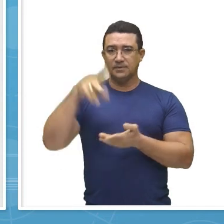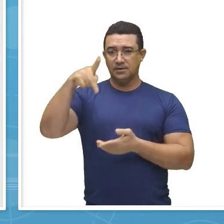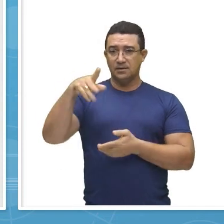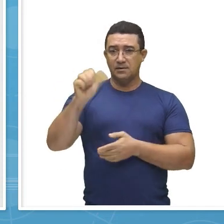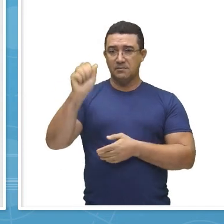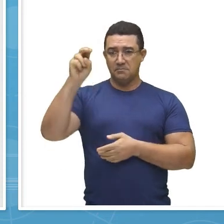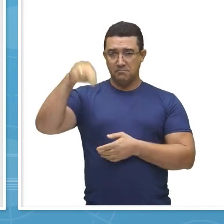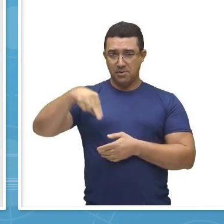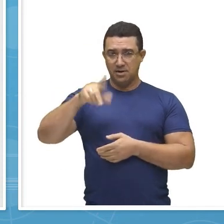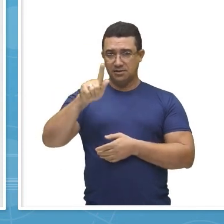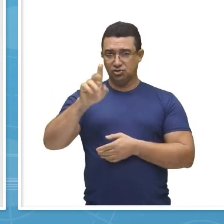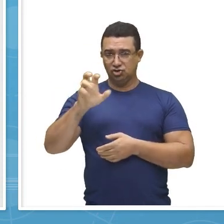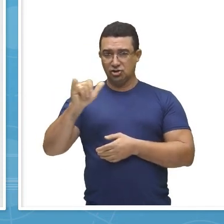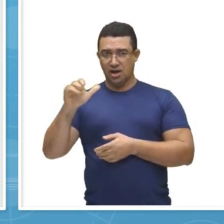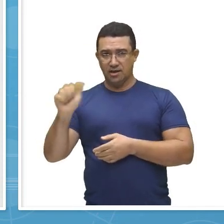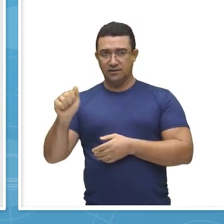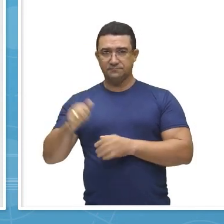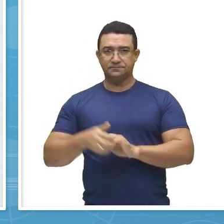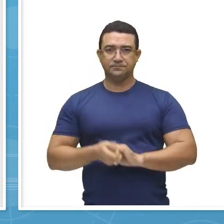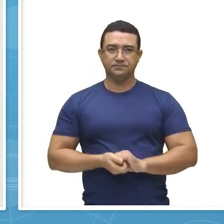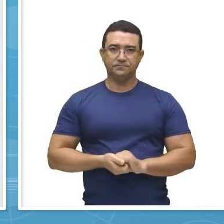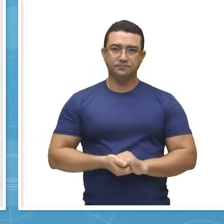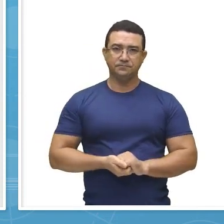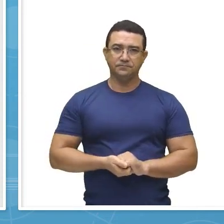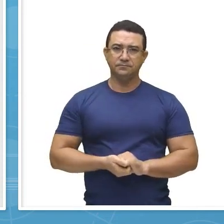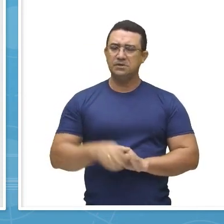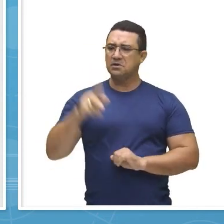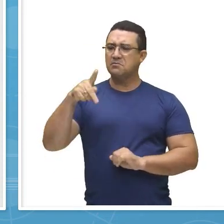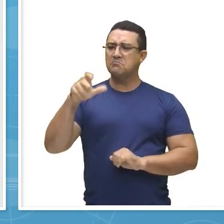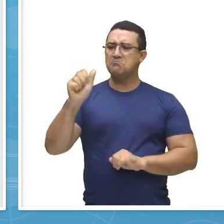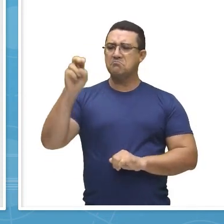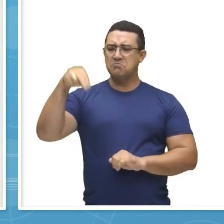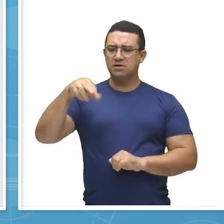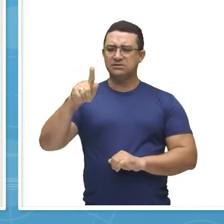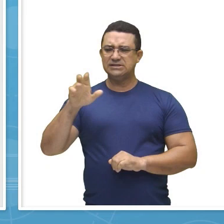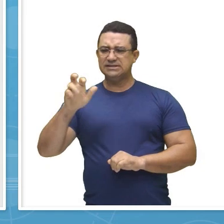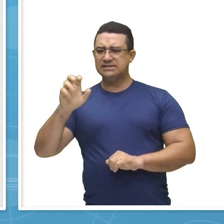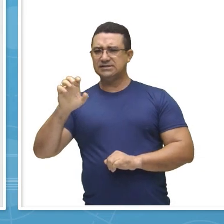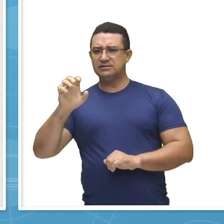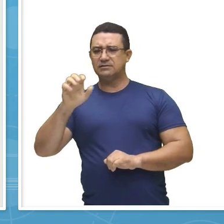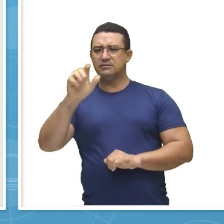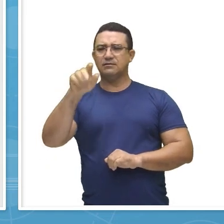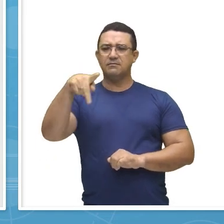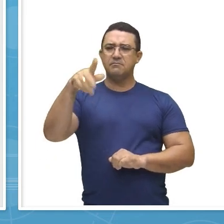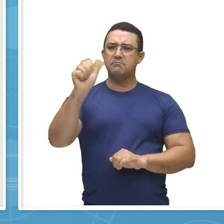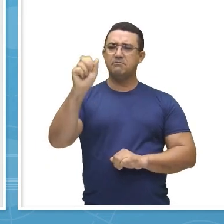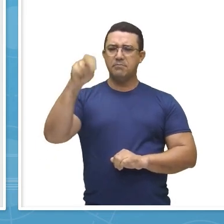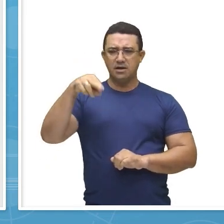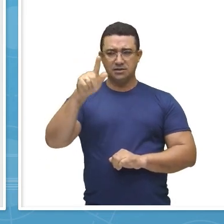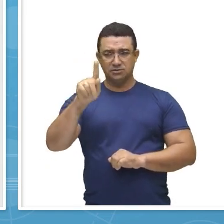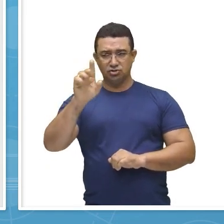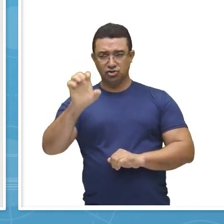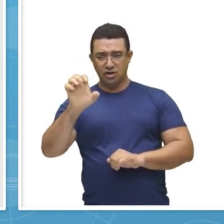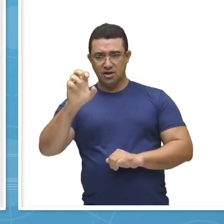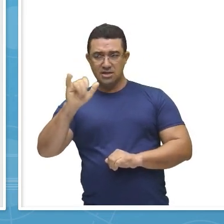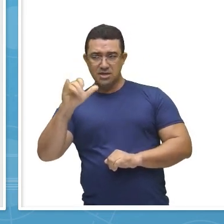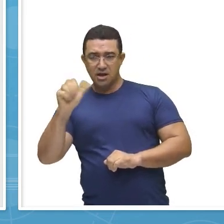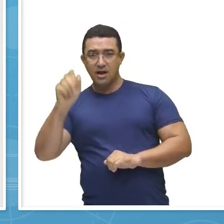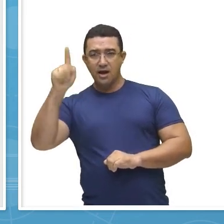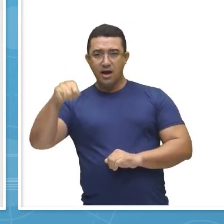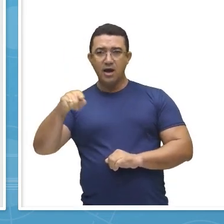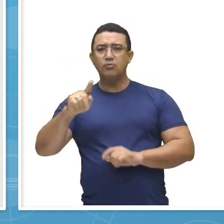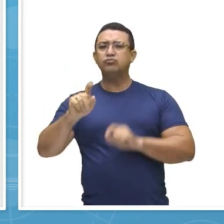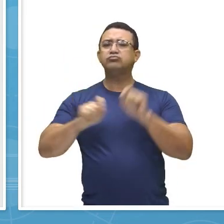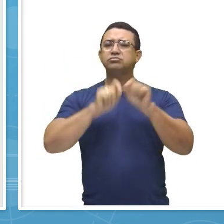Pangeia, tá bom? Esse termo foi utilizado para se referir ao grande continente,